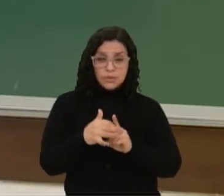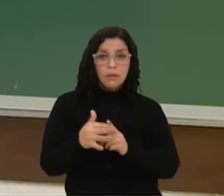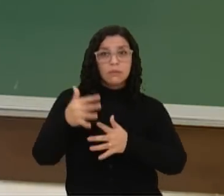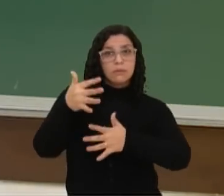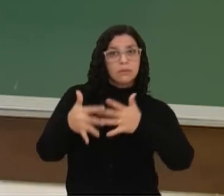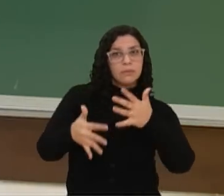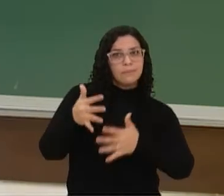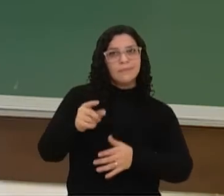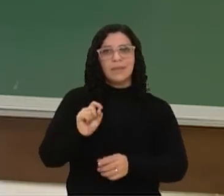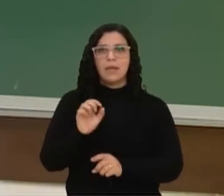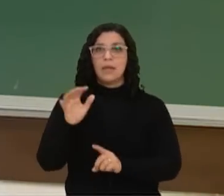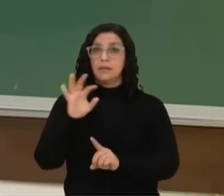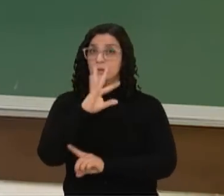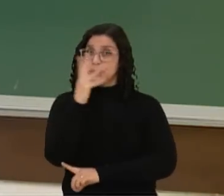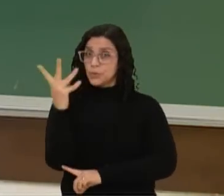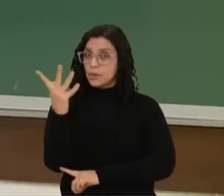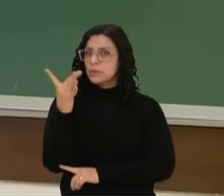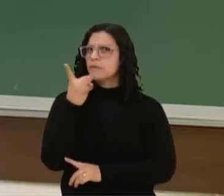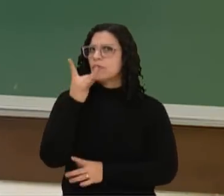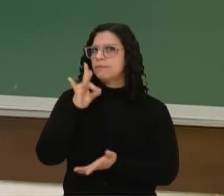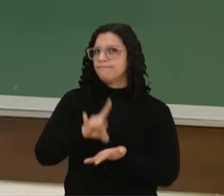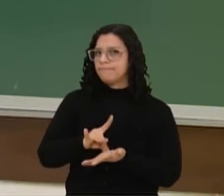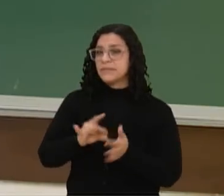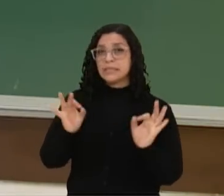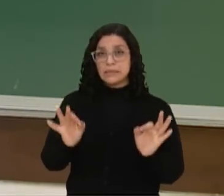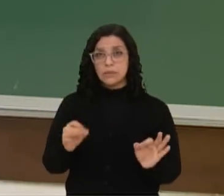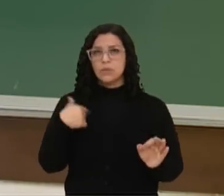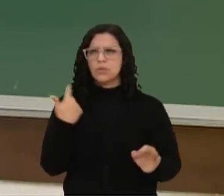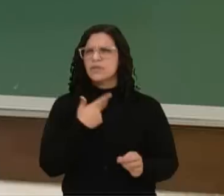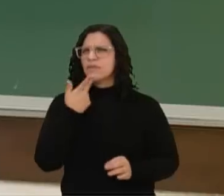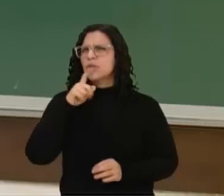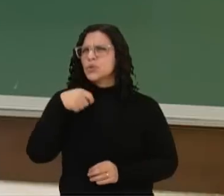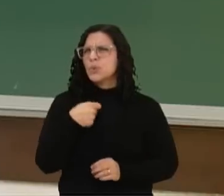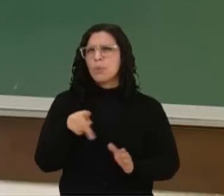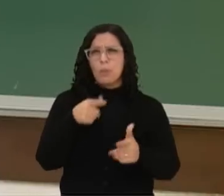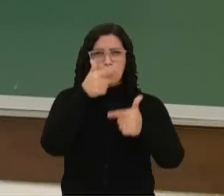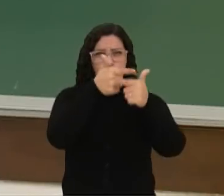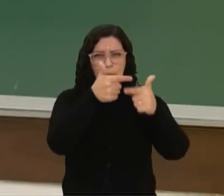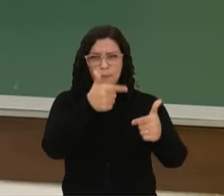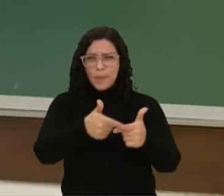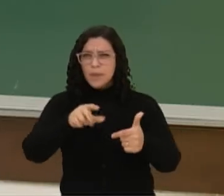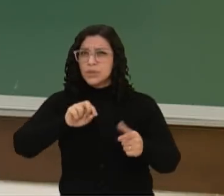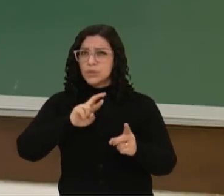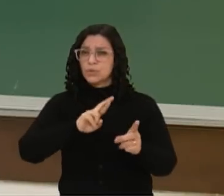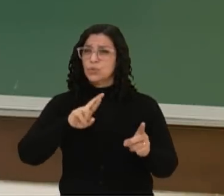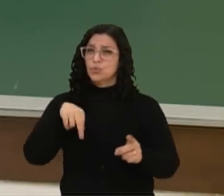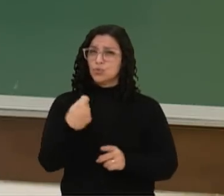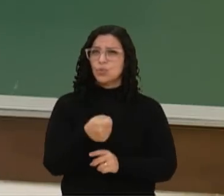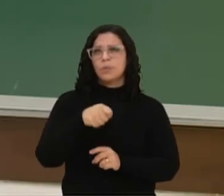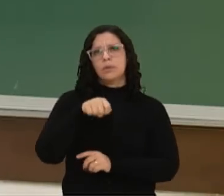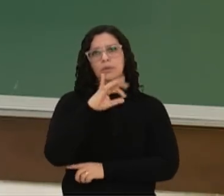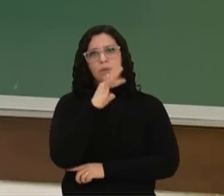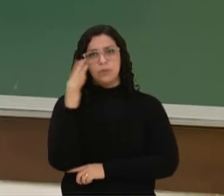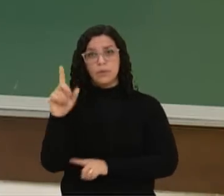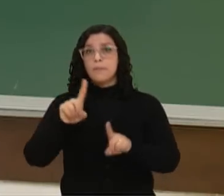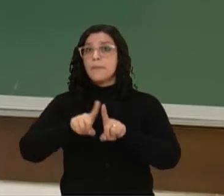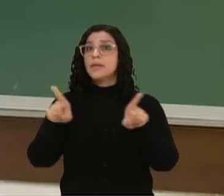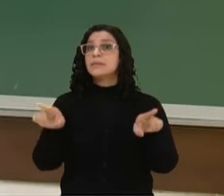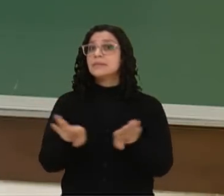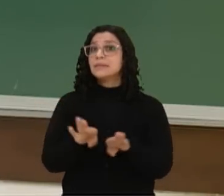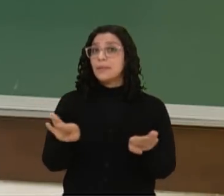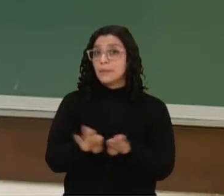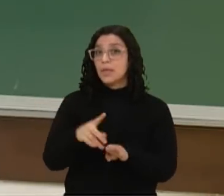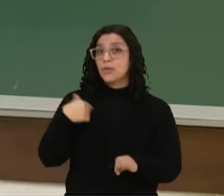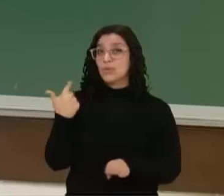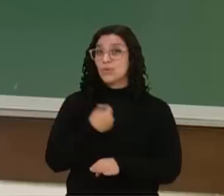na natureza. Então, isso é uma afirmação. Diz respeito não apenas aos problemas relacionados à natureza, mas as